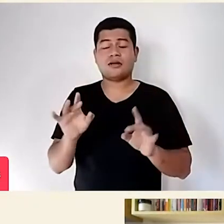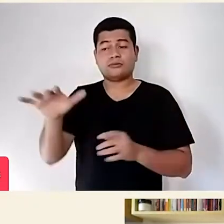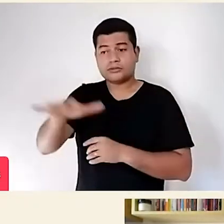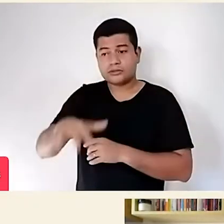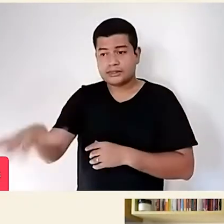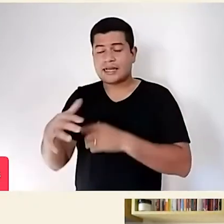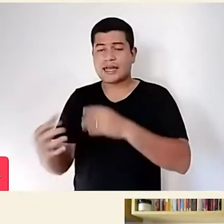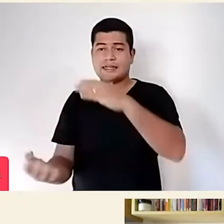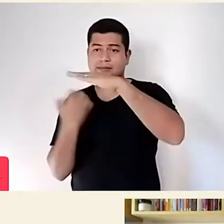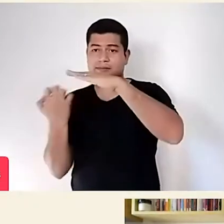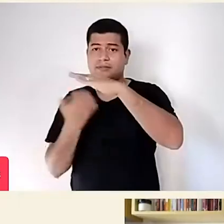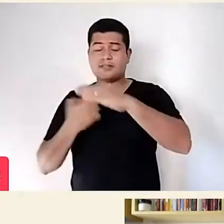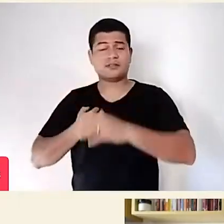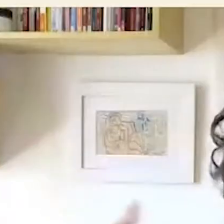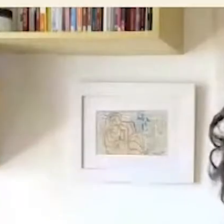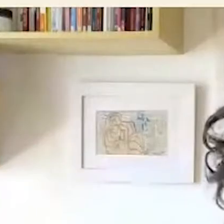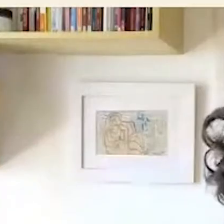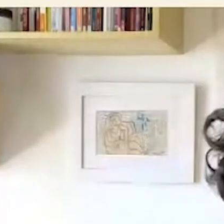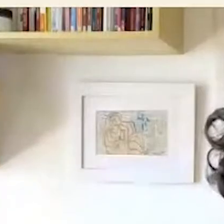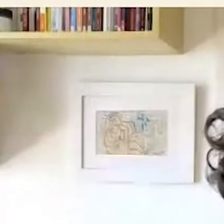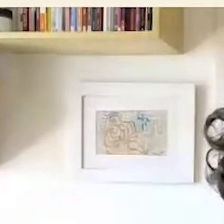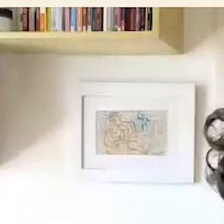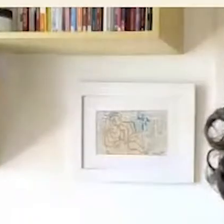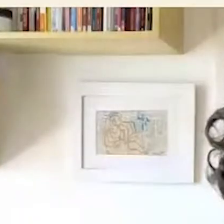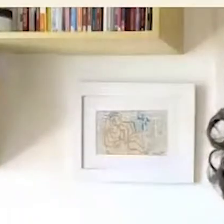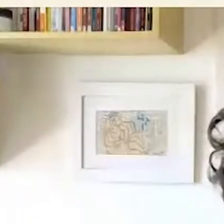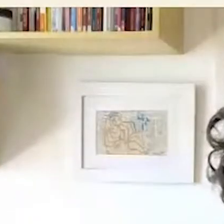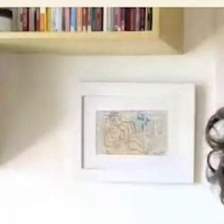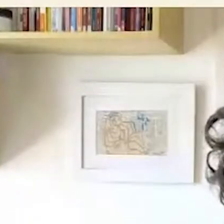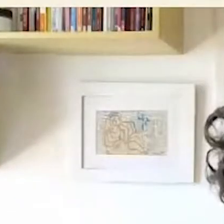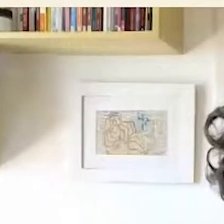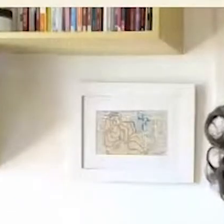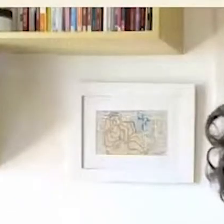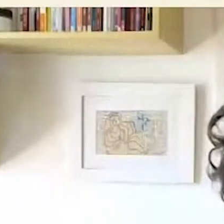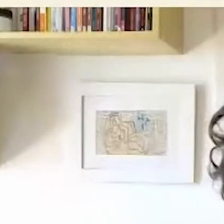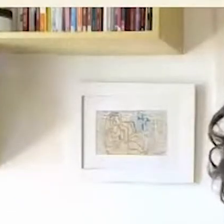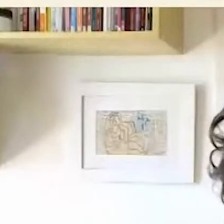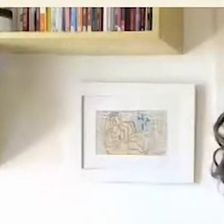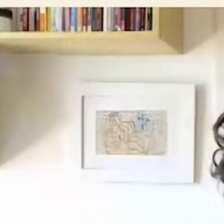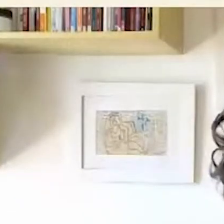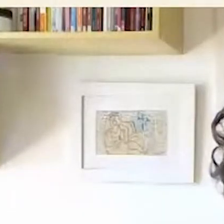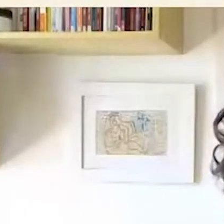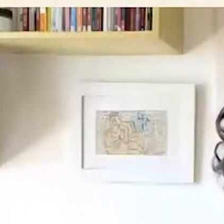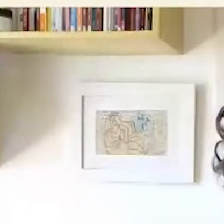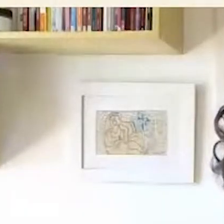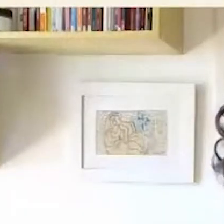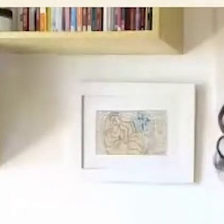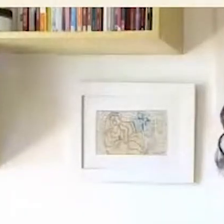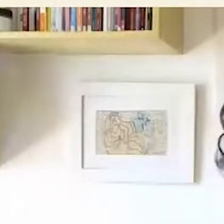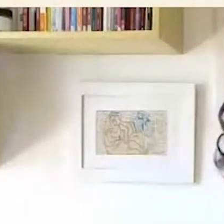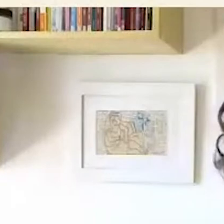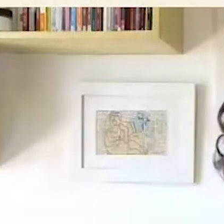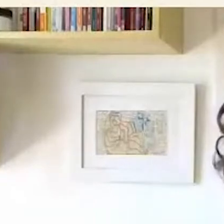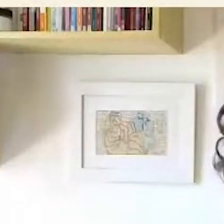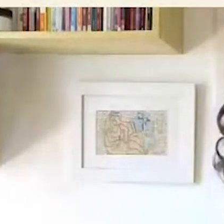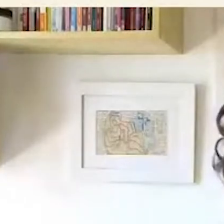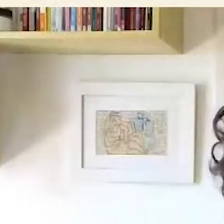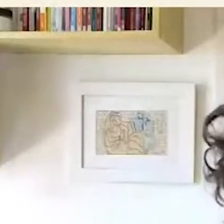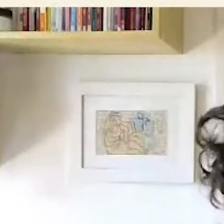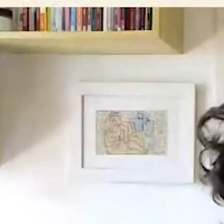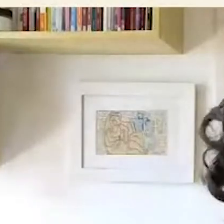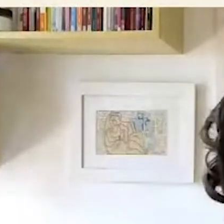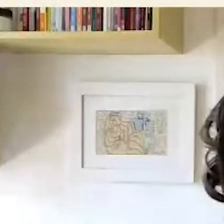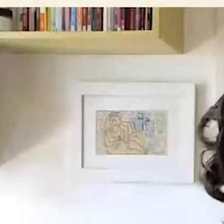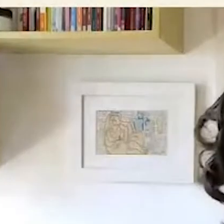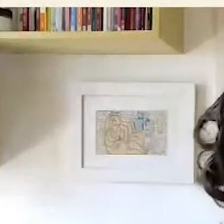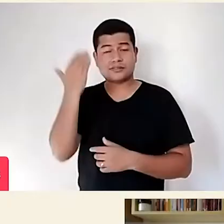Universidade Federal do Paraná, Eneida Desirê. Ela falou sobre as dificuldades que as mulheres enfrentam ao ingressarem